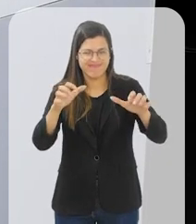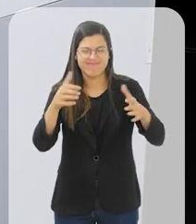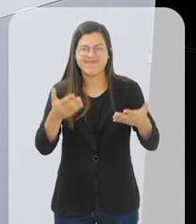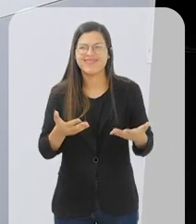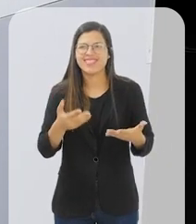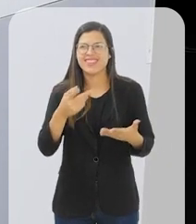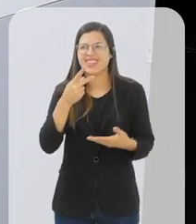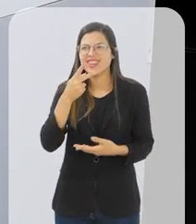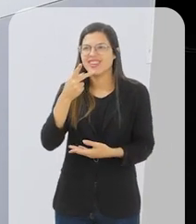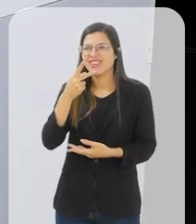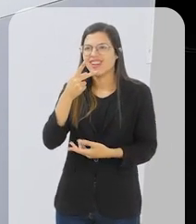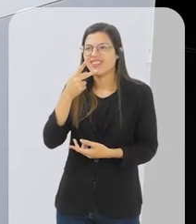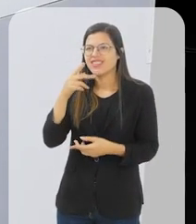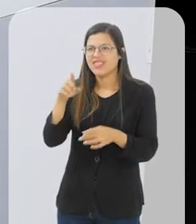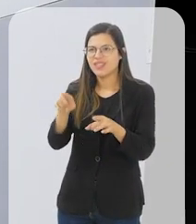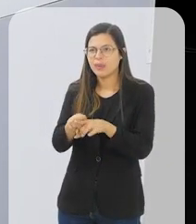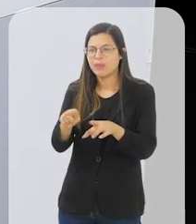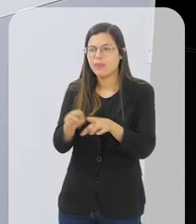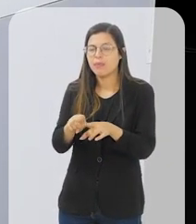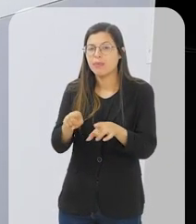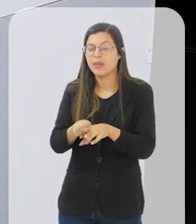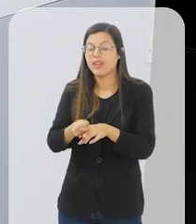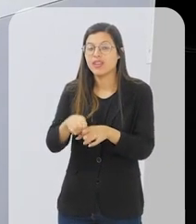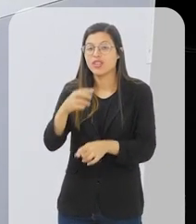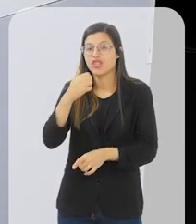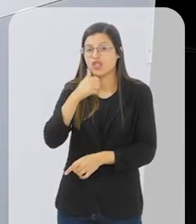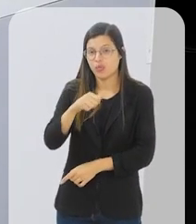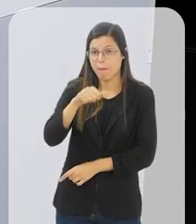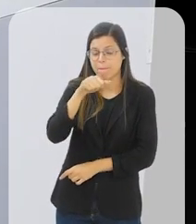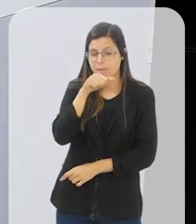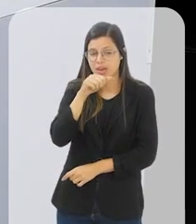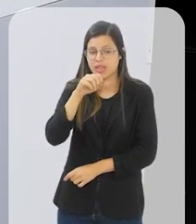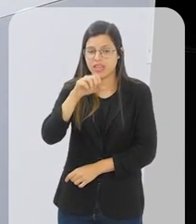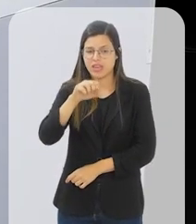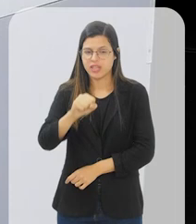da Pedra fala de Mãe Estela, de Oxóssi. Então,